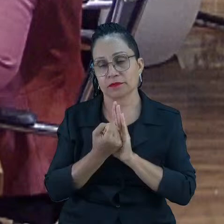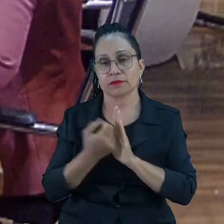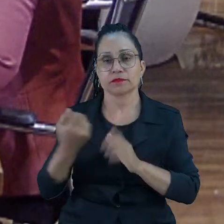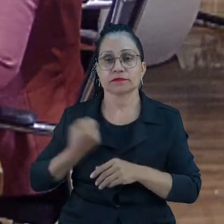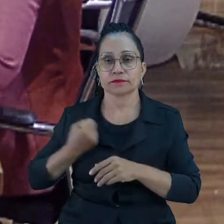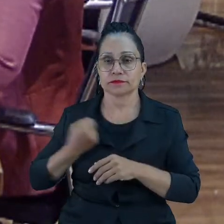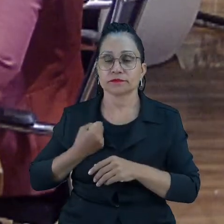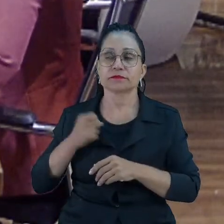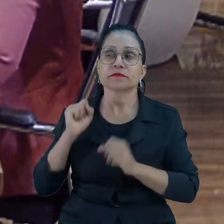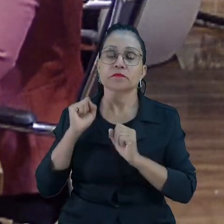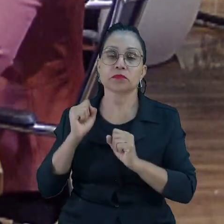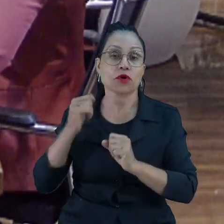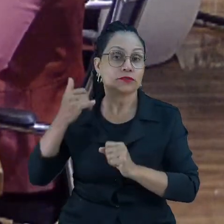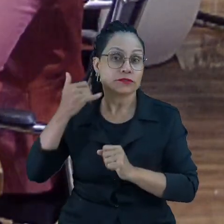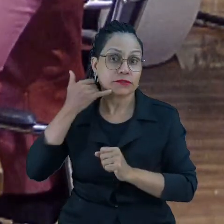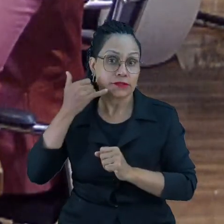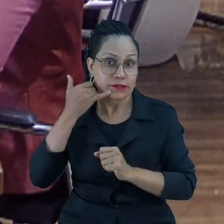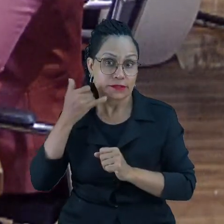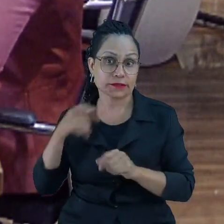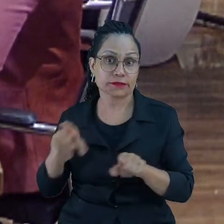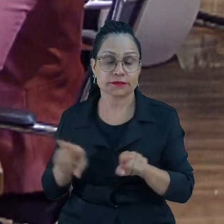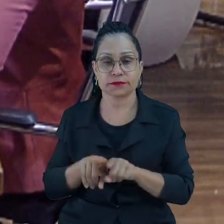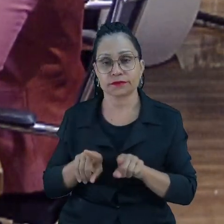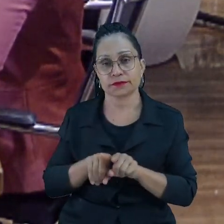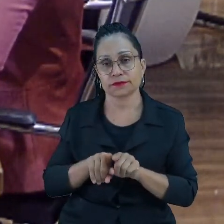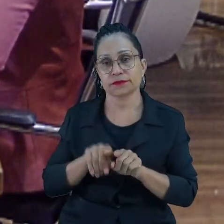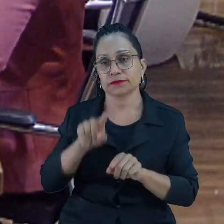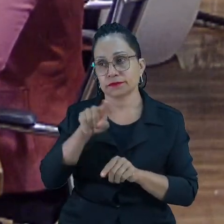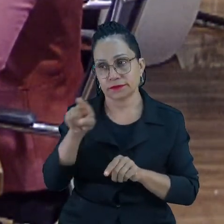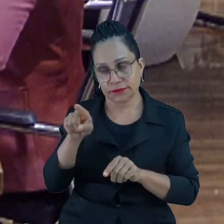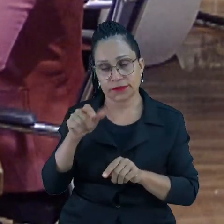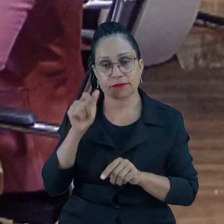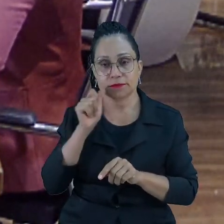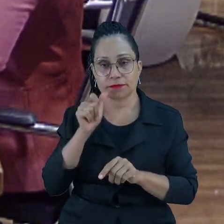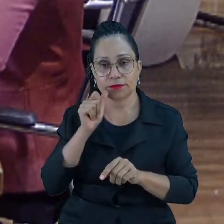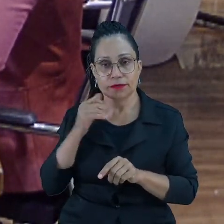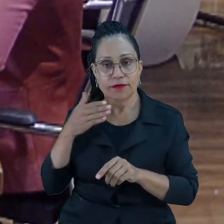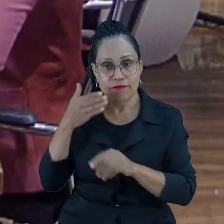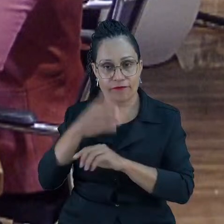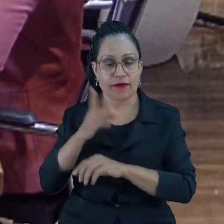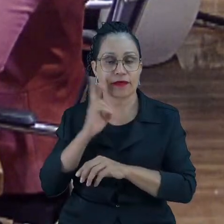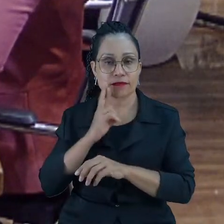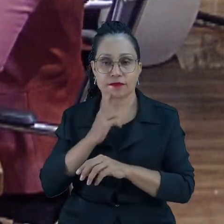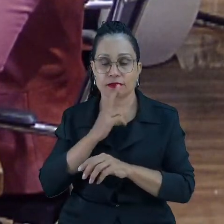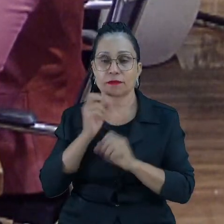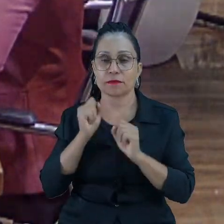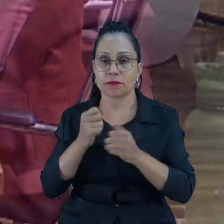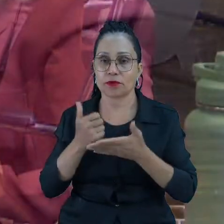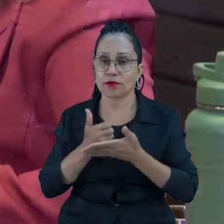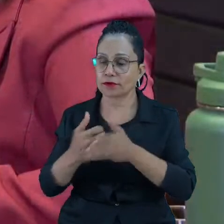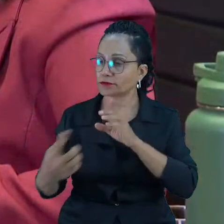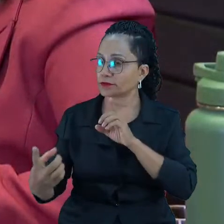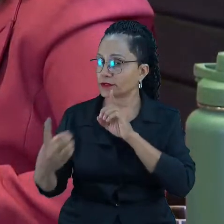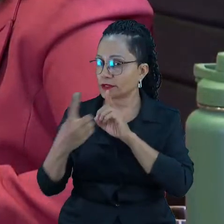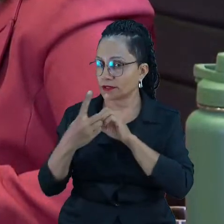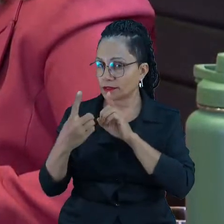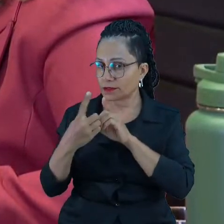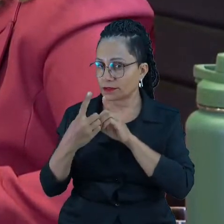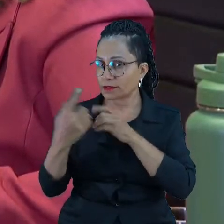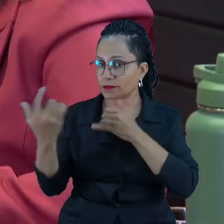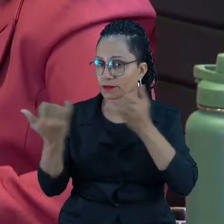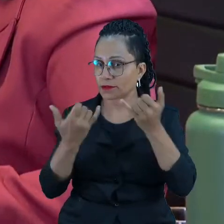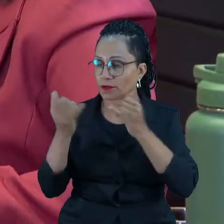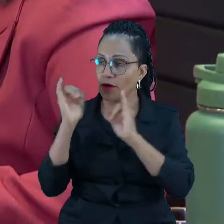pode ligar. E, para além disso, você, mulher, que vai ao Brasil, pode contar com a nossa equipe de atendimento, né, para informar